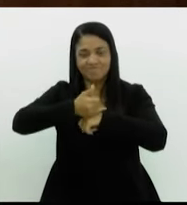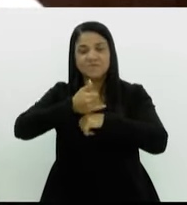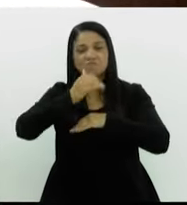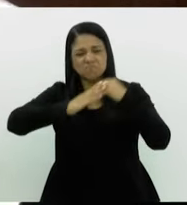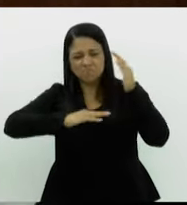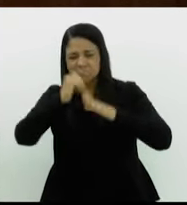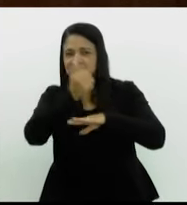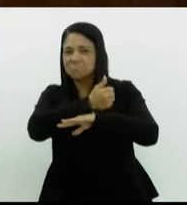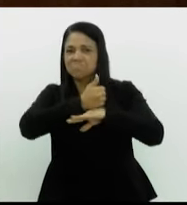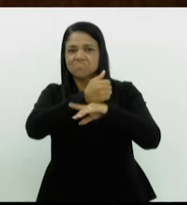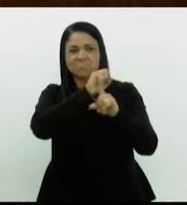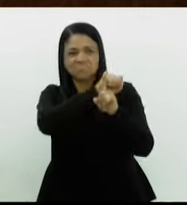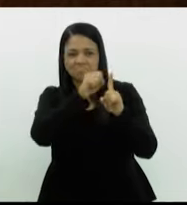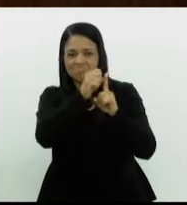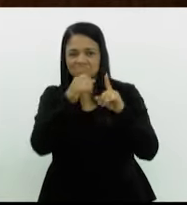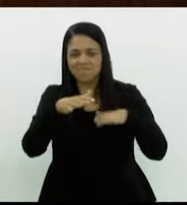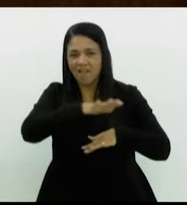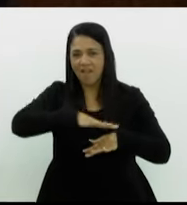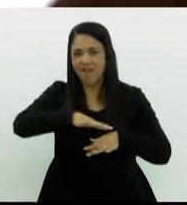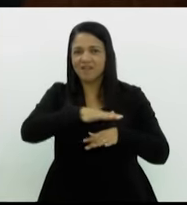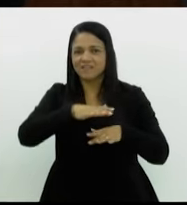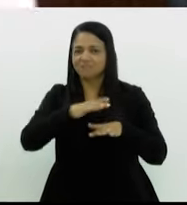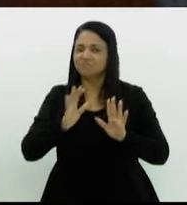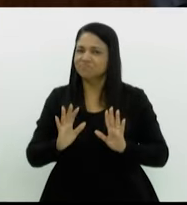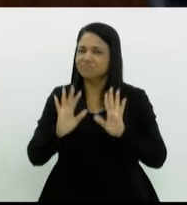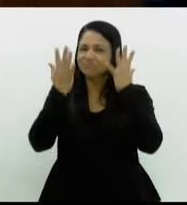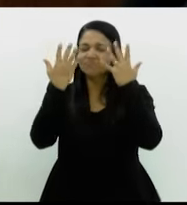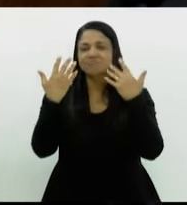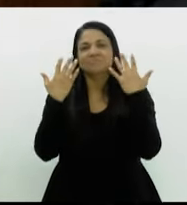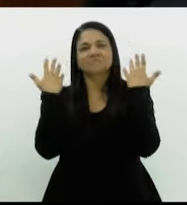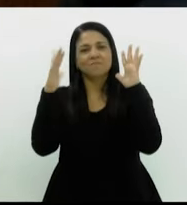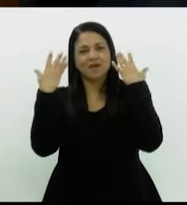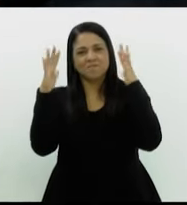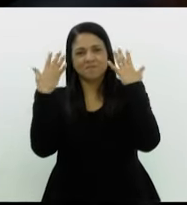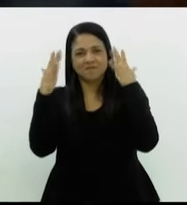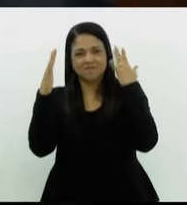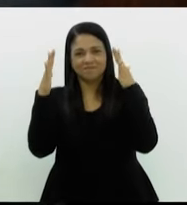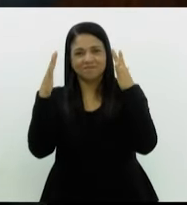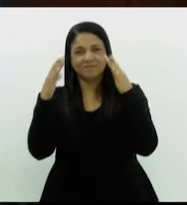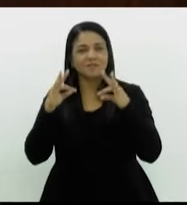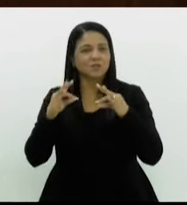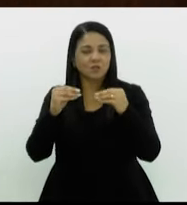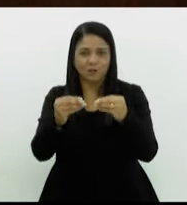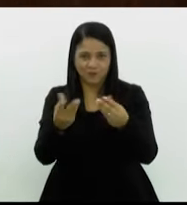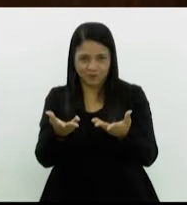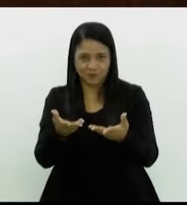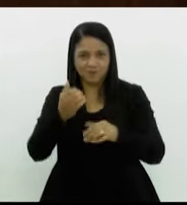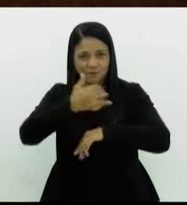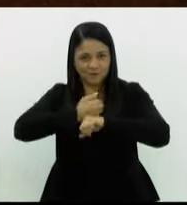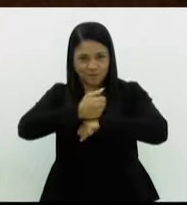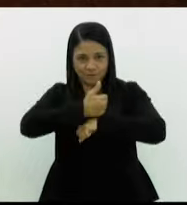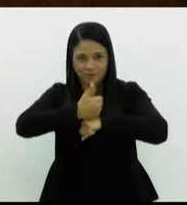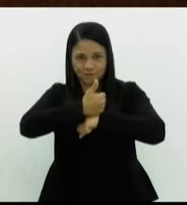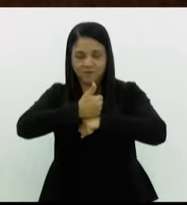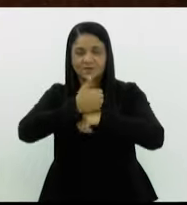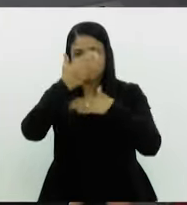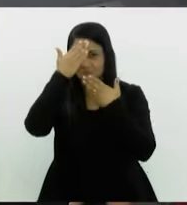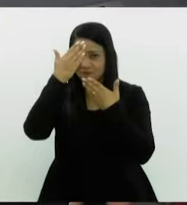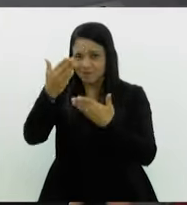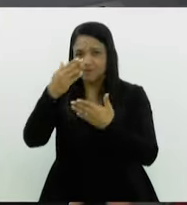área, principalmente dos assistentes sociais. Então, parabéns a todos os assistentes sociais. Muito obrigado, Tia Ju.